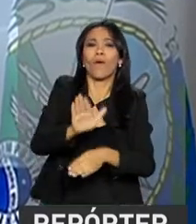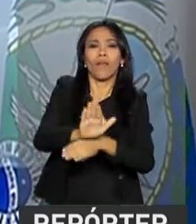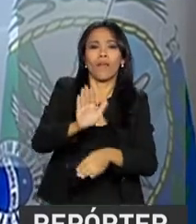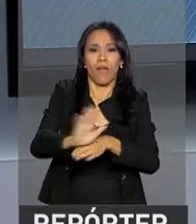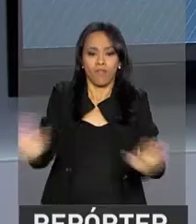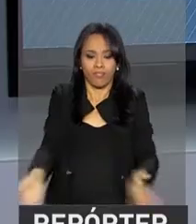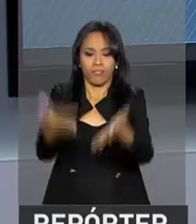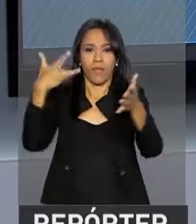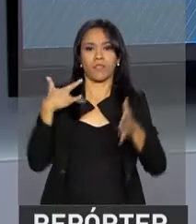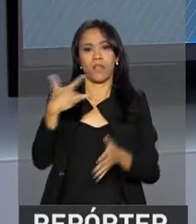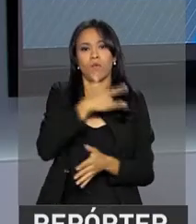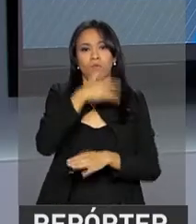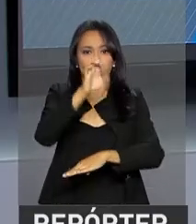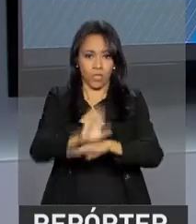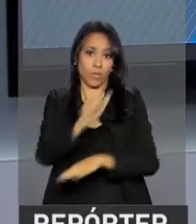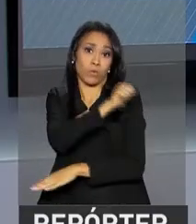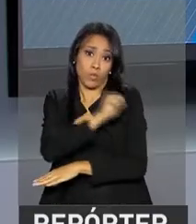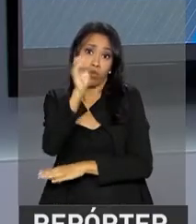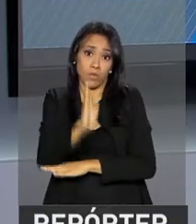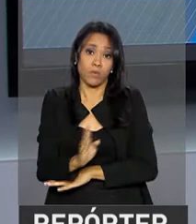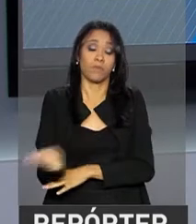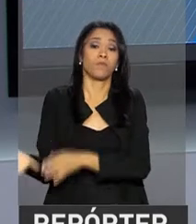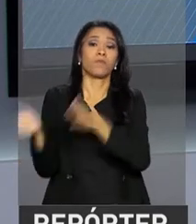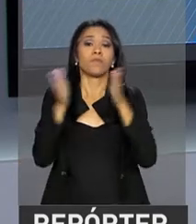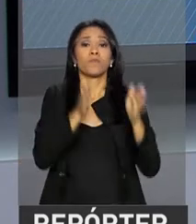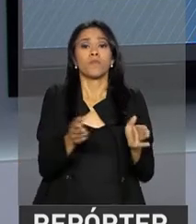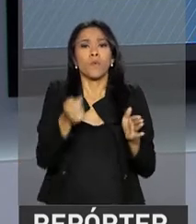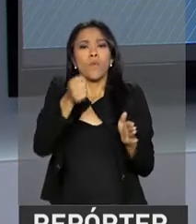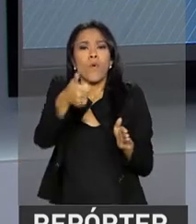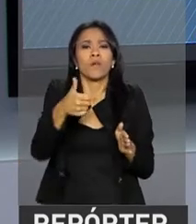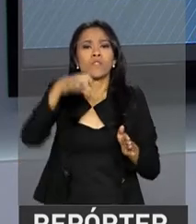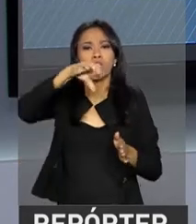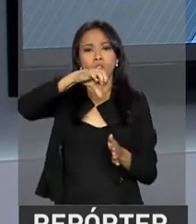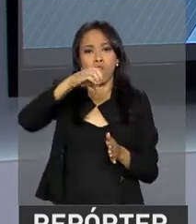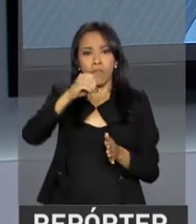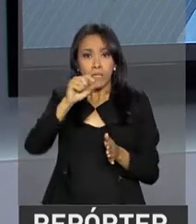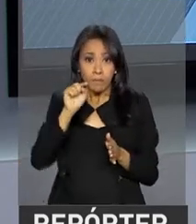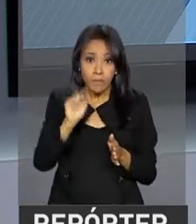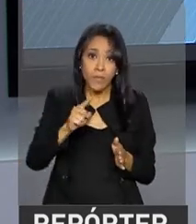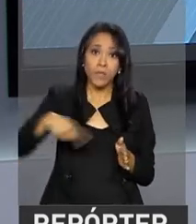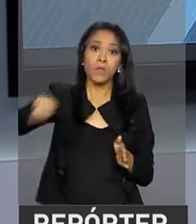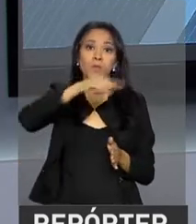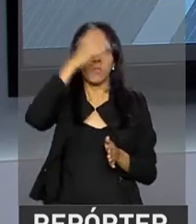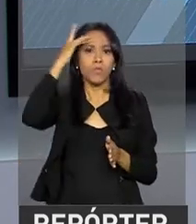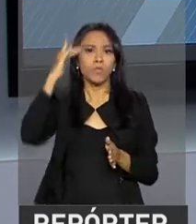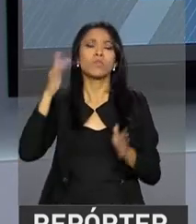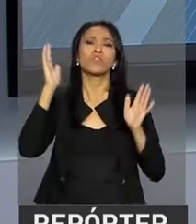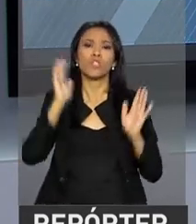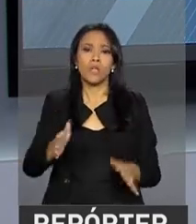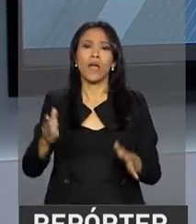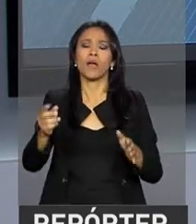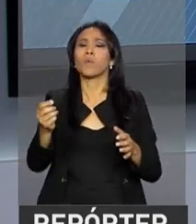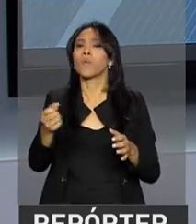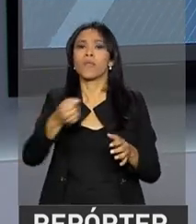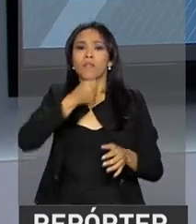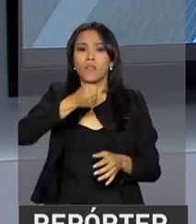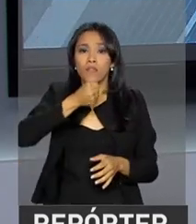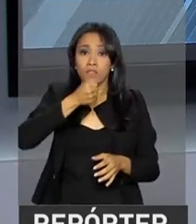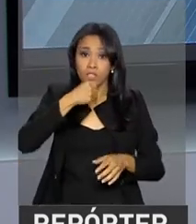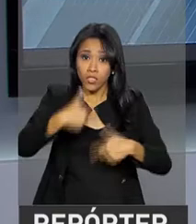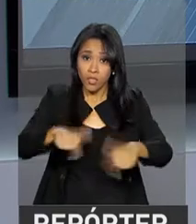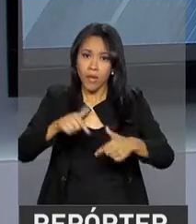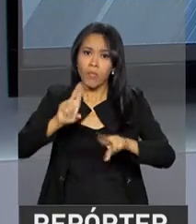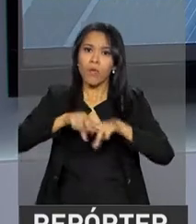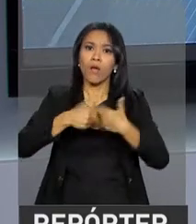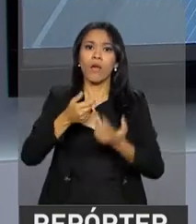país quase 90 mil cidadãos foram encaminhados para uma entrevista de emprego depois de usar um aplicativo